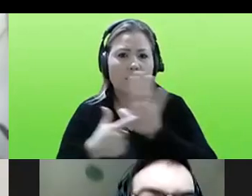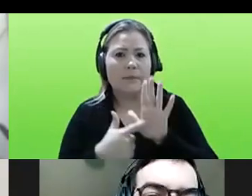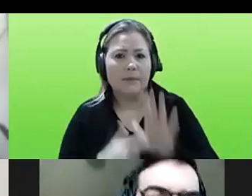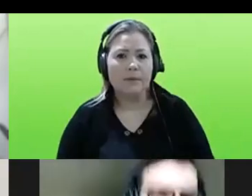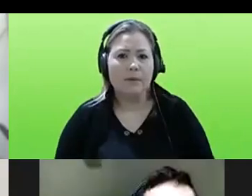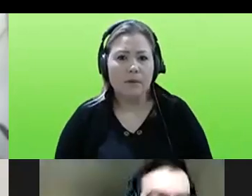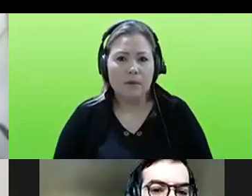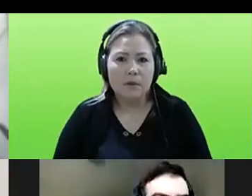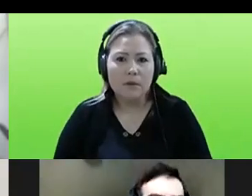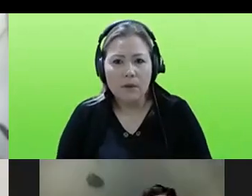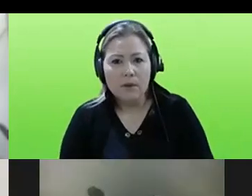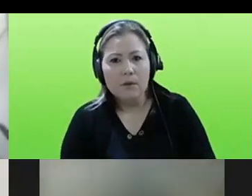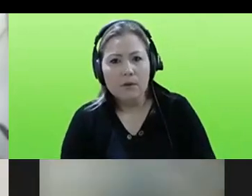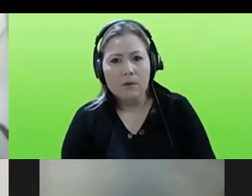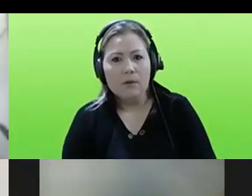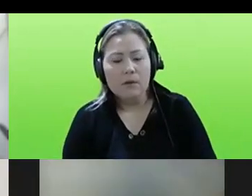Está aqui.